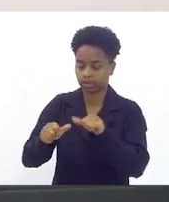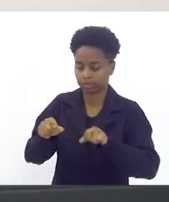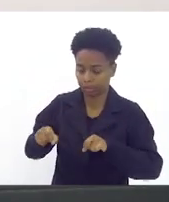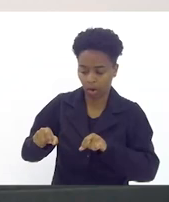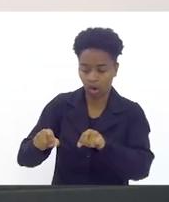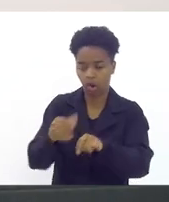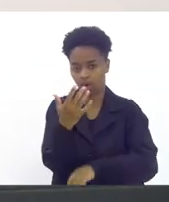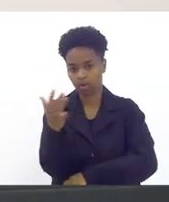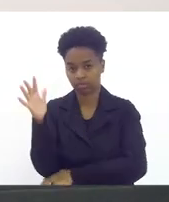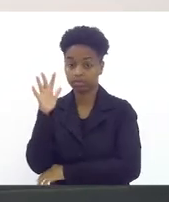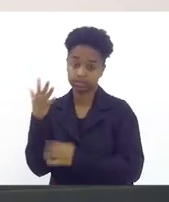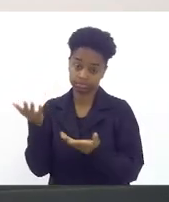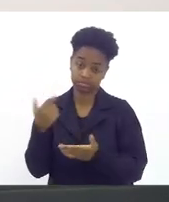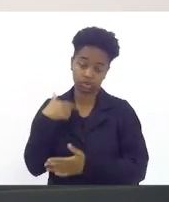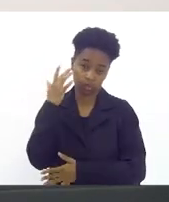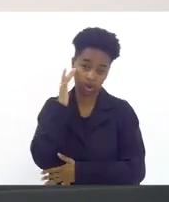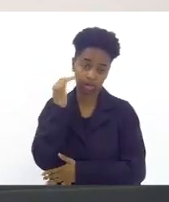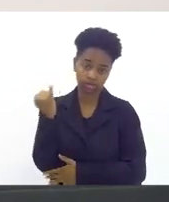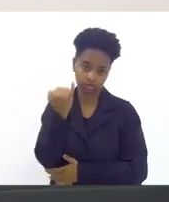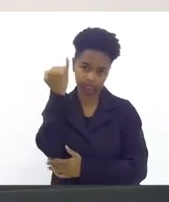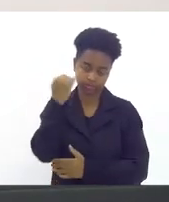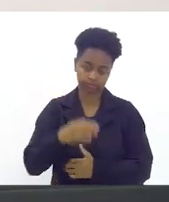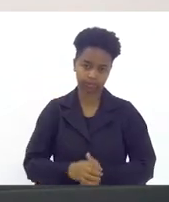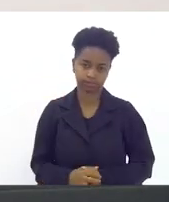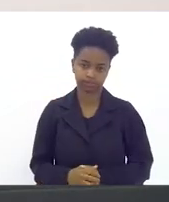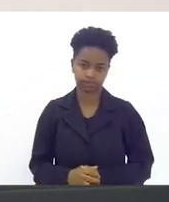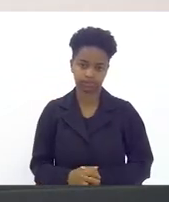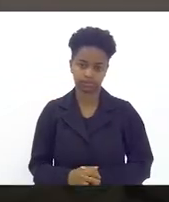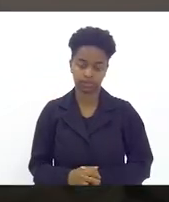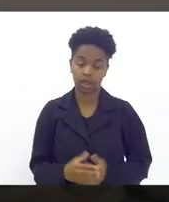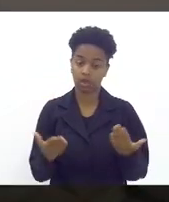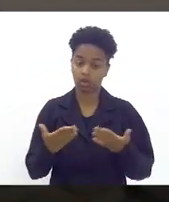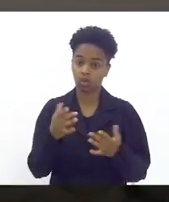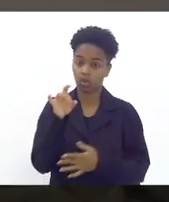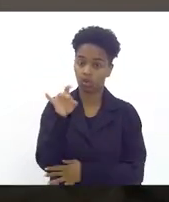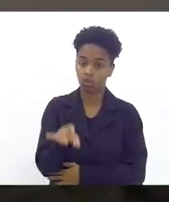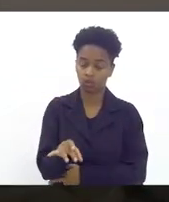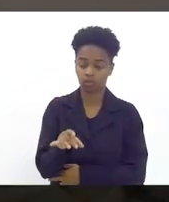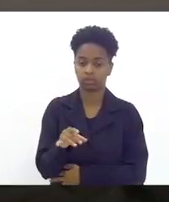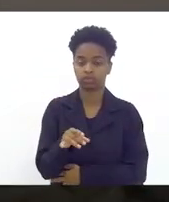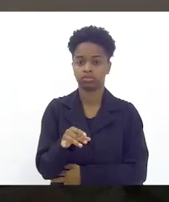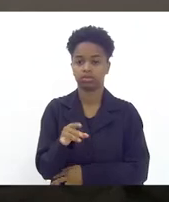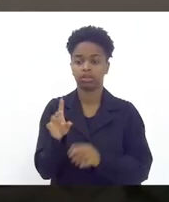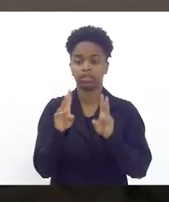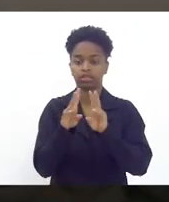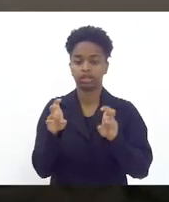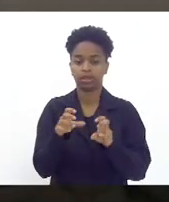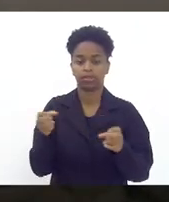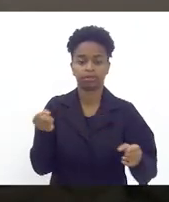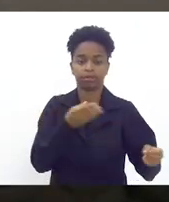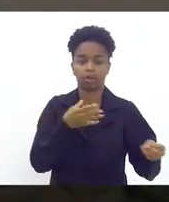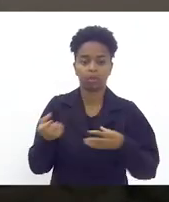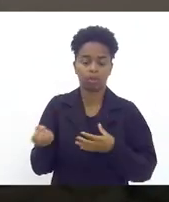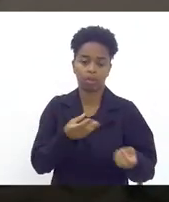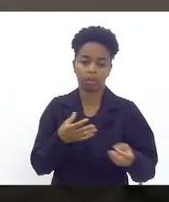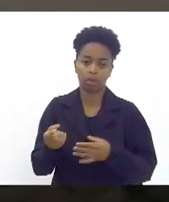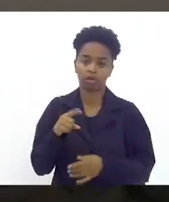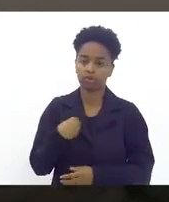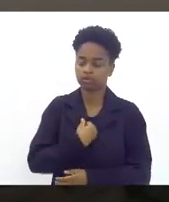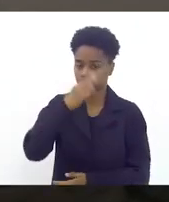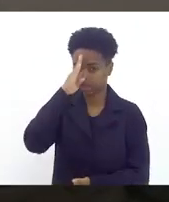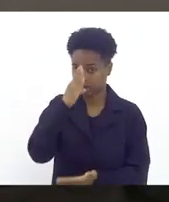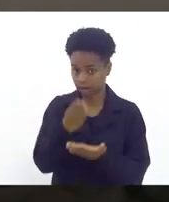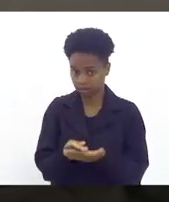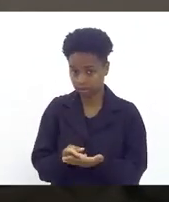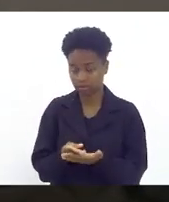a gente acha isso bastante importante e por fim essa questão da Inovação mesmo a gente acredita